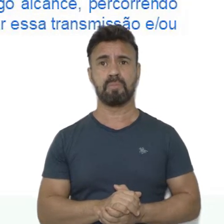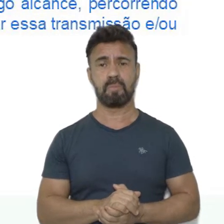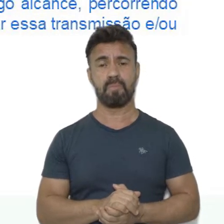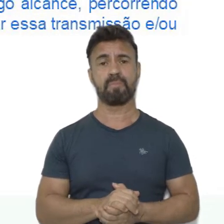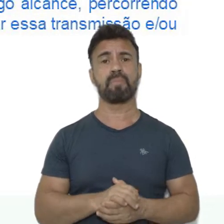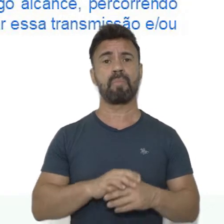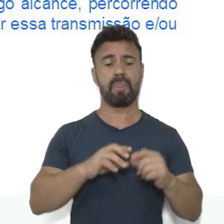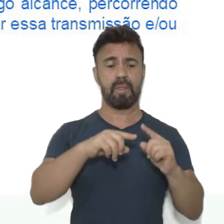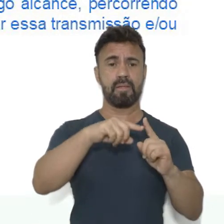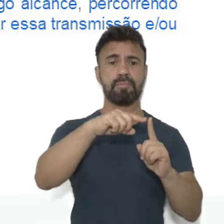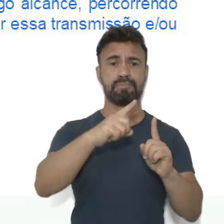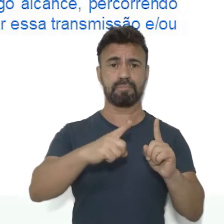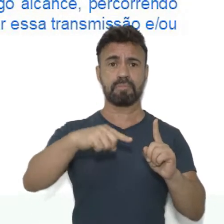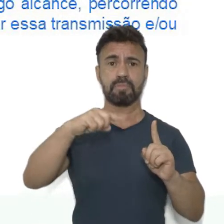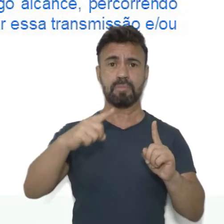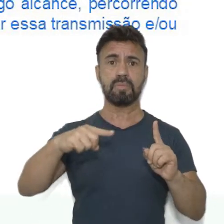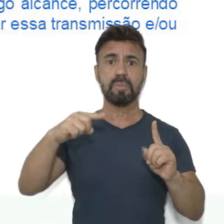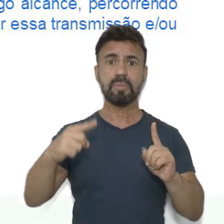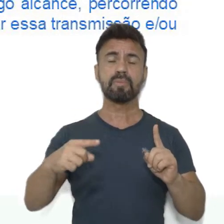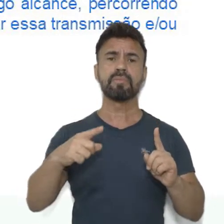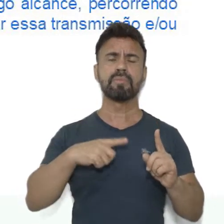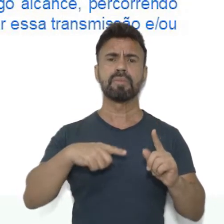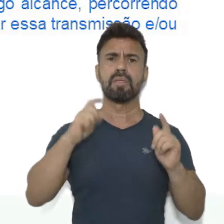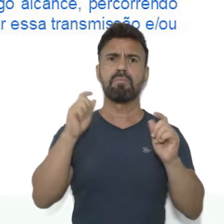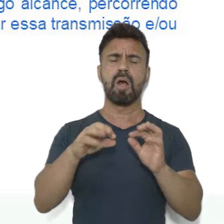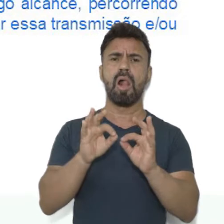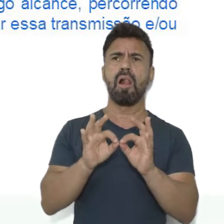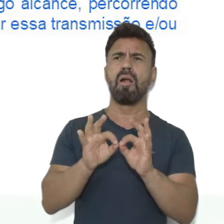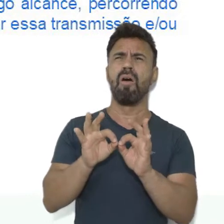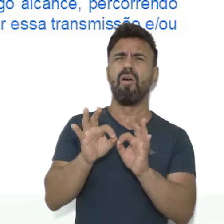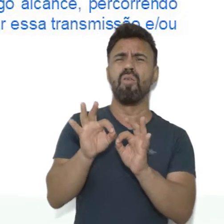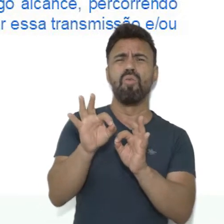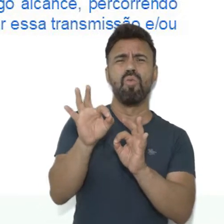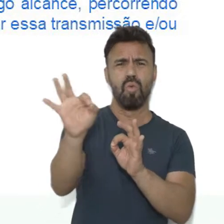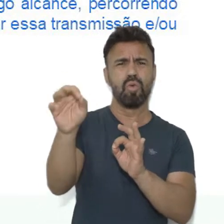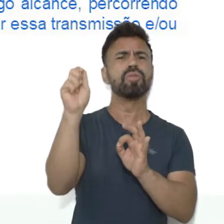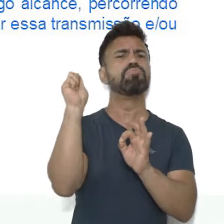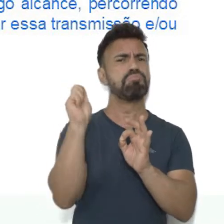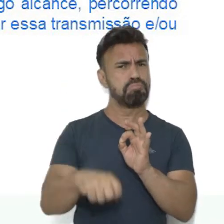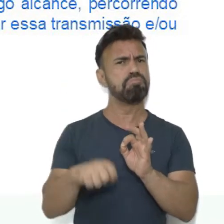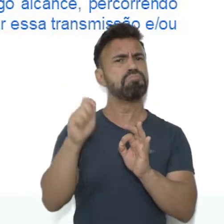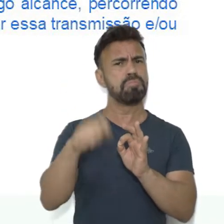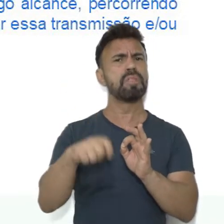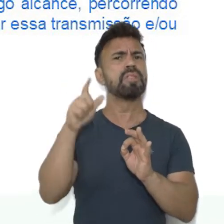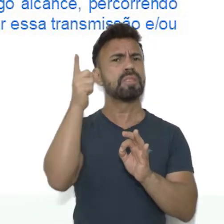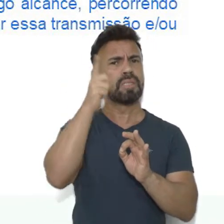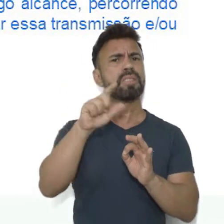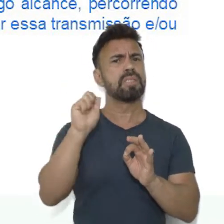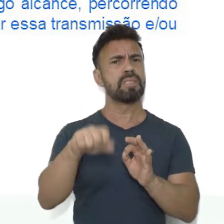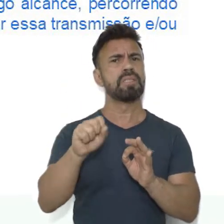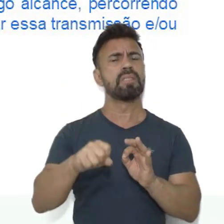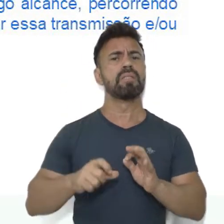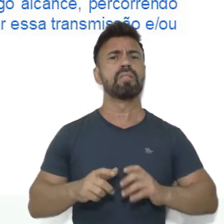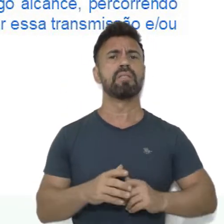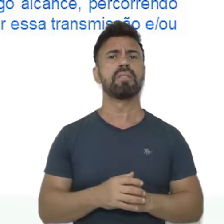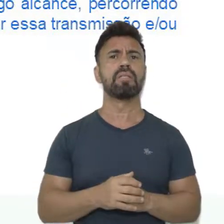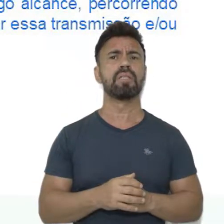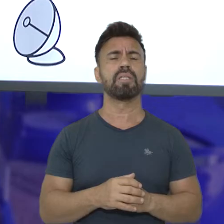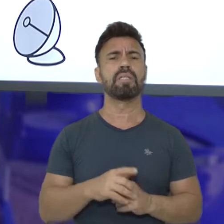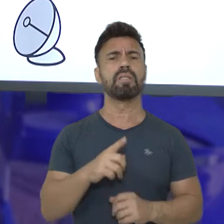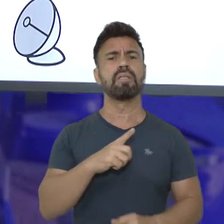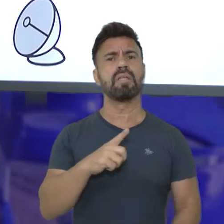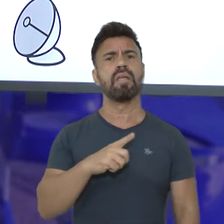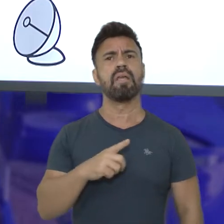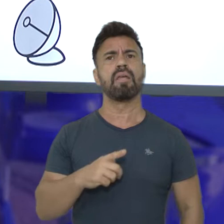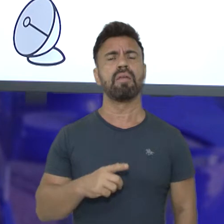Essas ondas, elas têm uma capacidade de atingir longas distâncias, né? Elas podem chegar aí ter